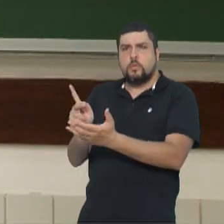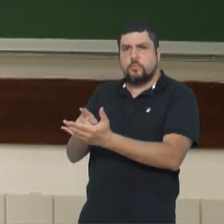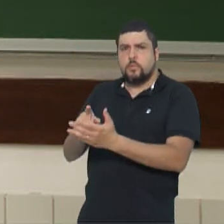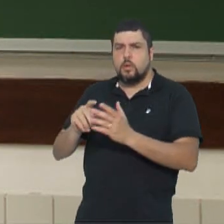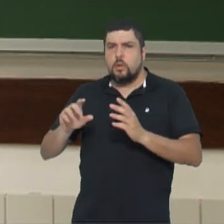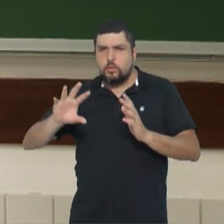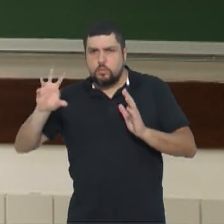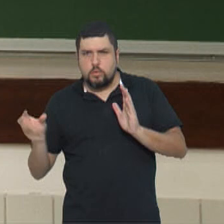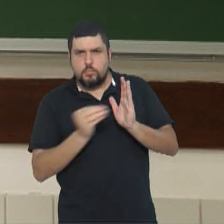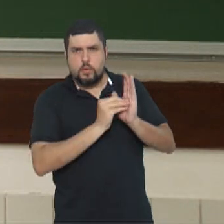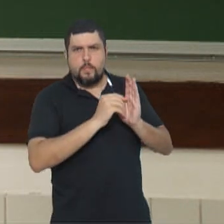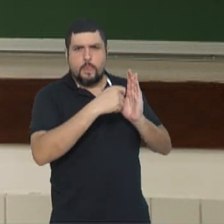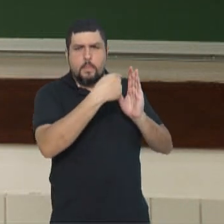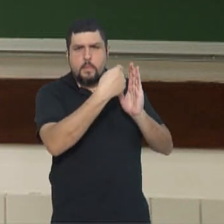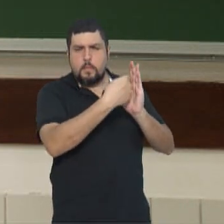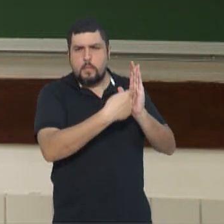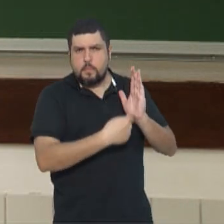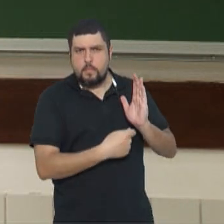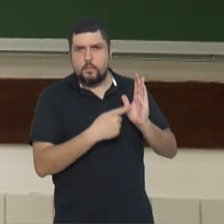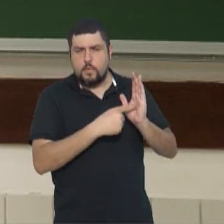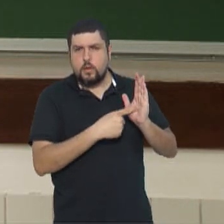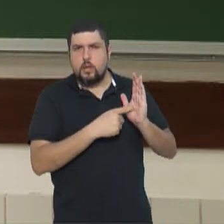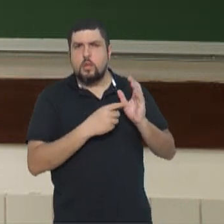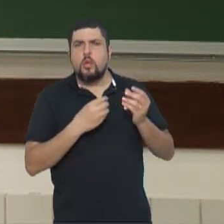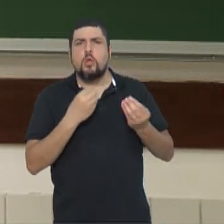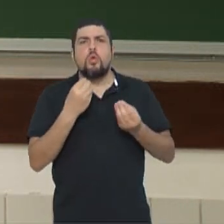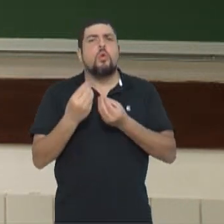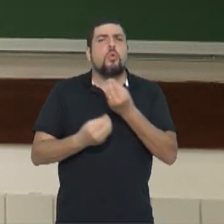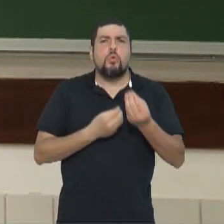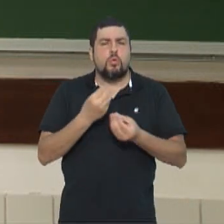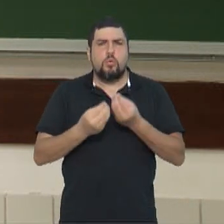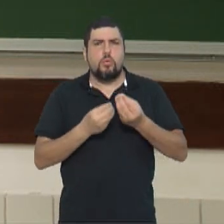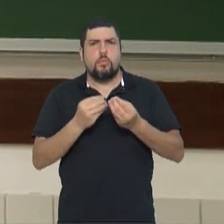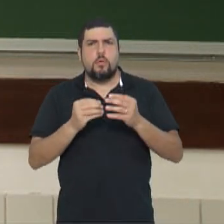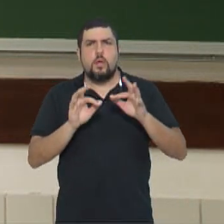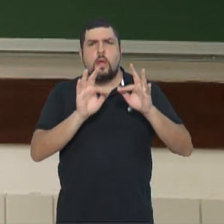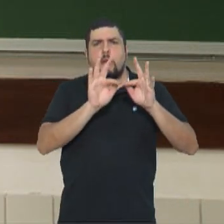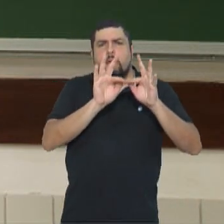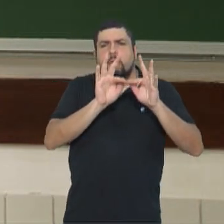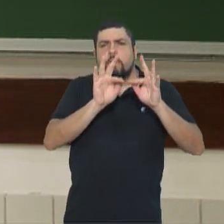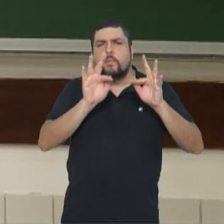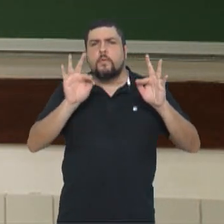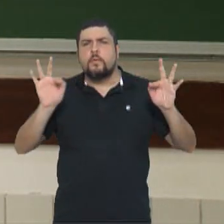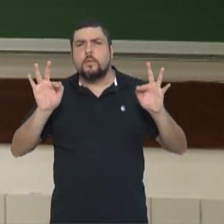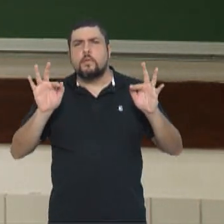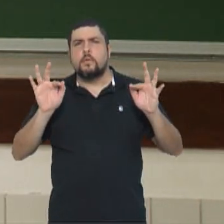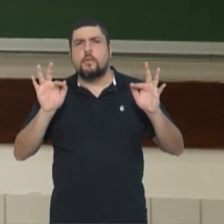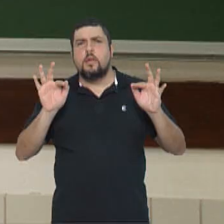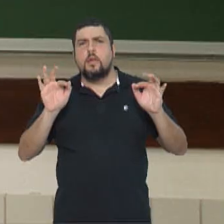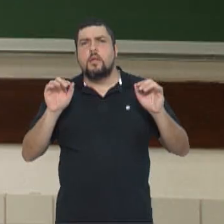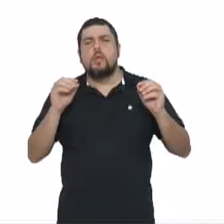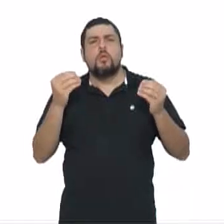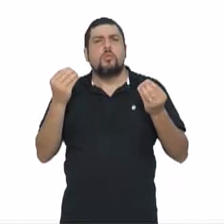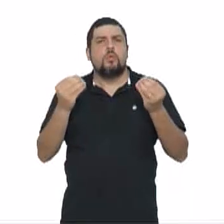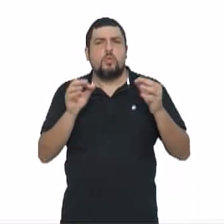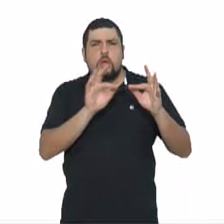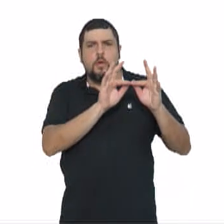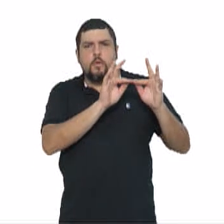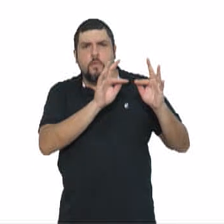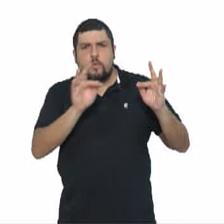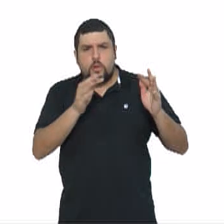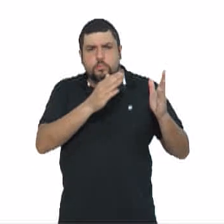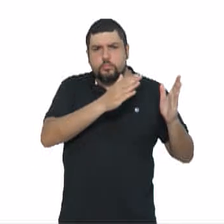eles aparecem em forma de orações, de frases, né? De partes aí que se inscrevem em